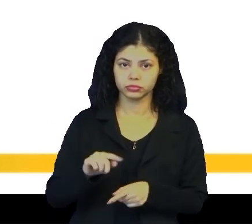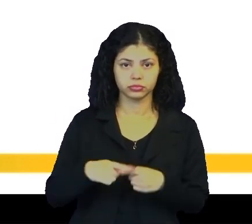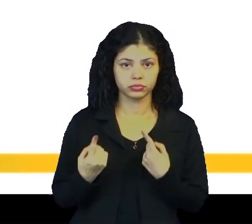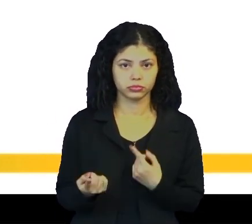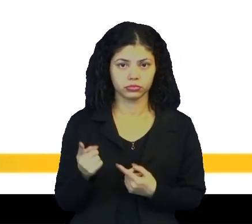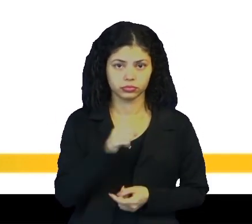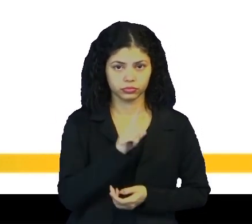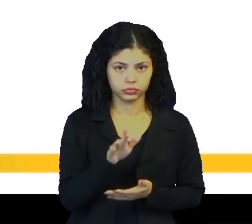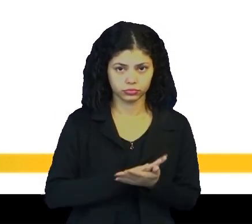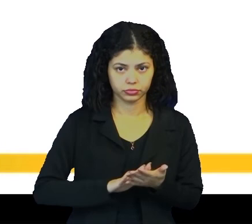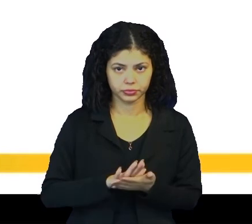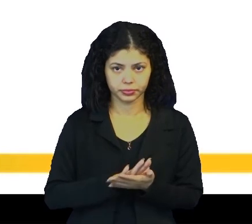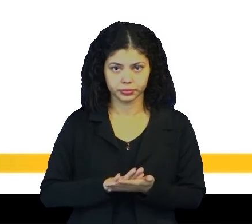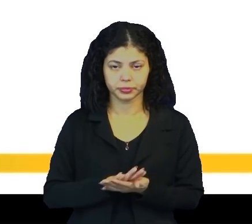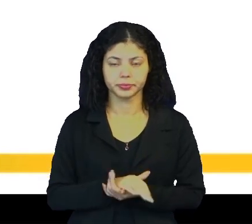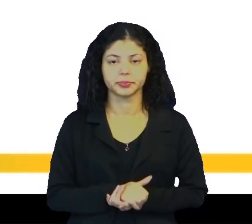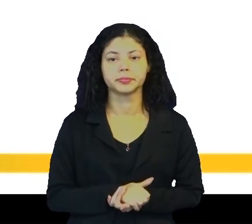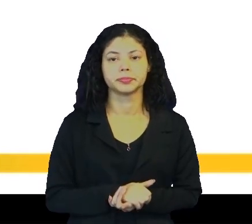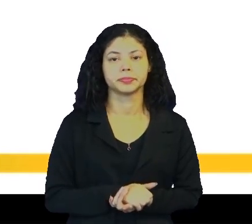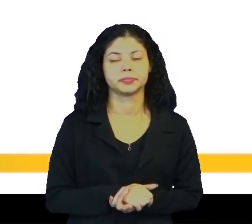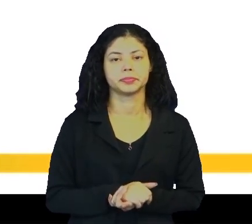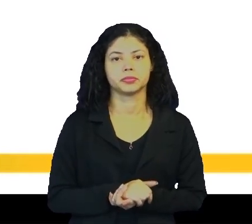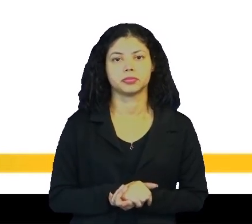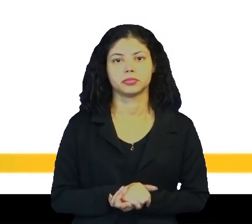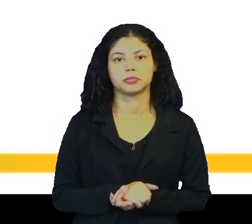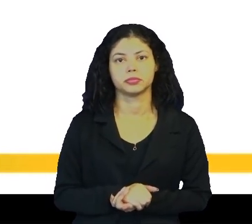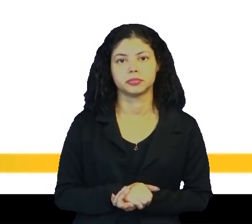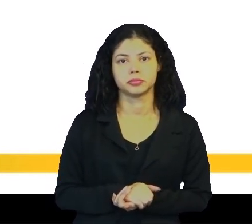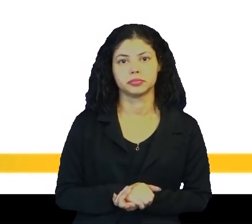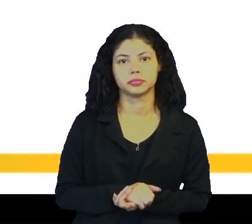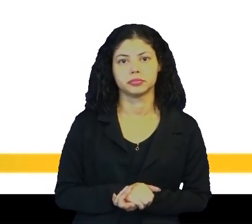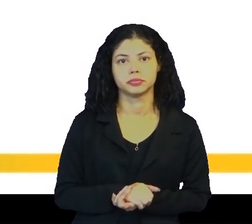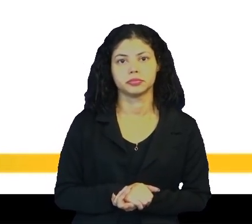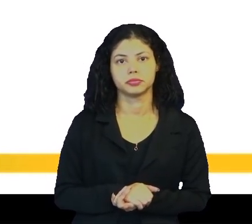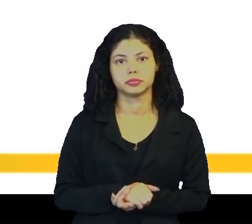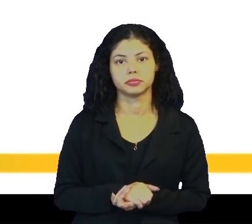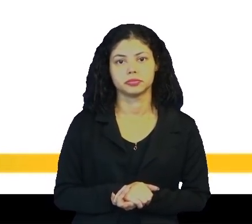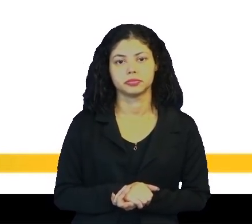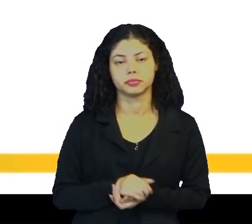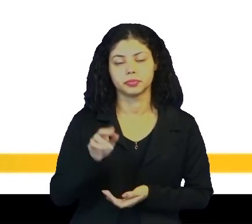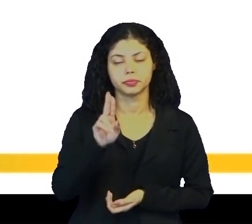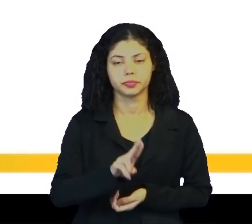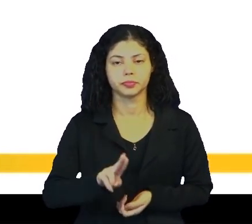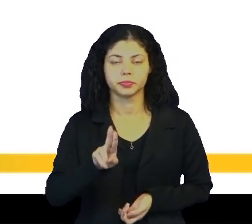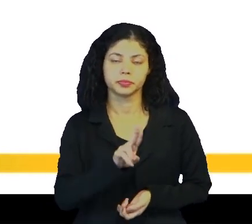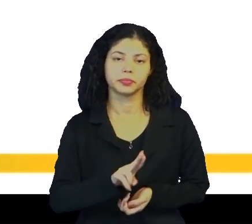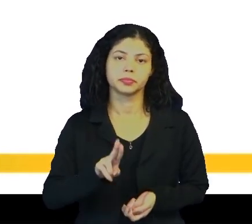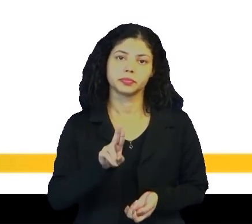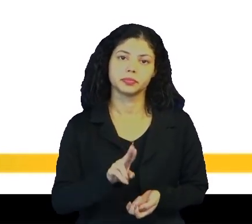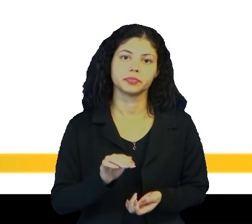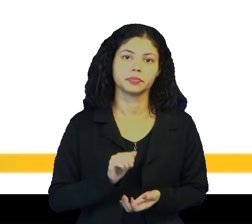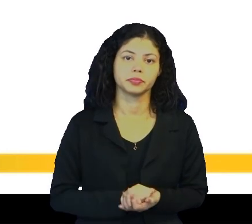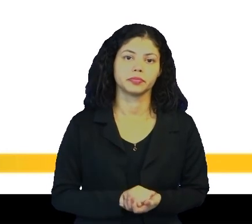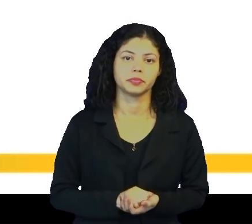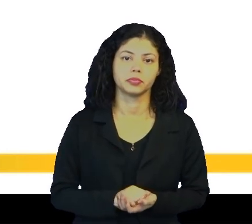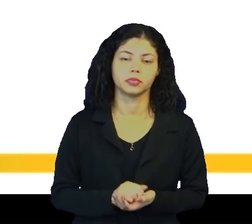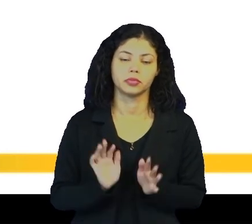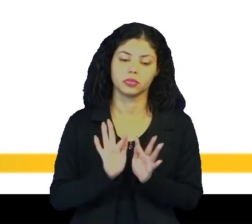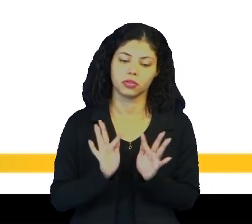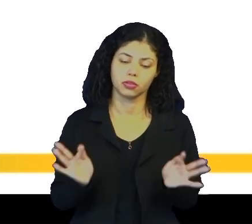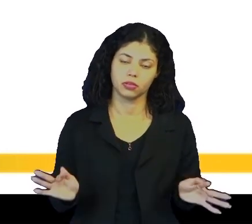entanto, não mudou nada. Ok? Nós temos ali o however, né? Ele é utilizado, geralmente ele é utilizado no meio de